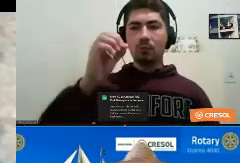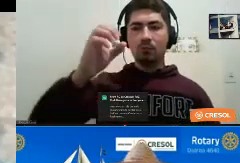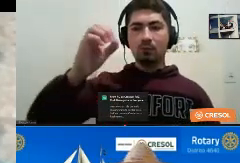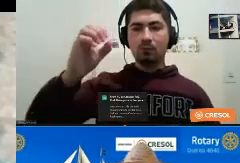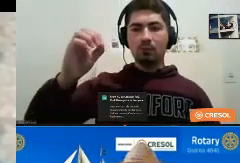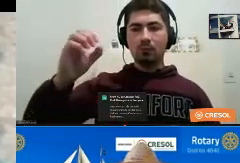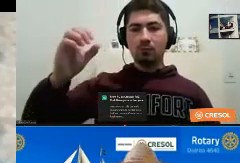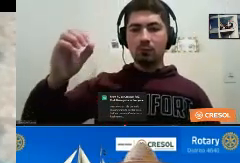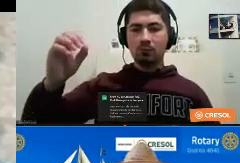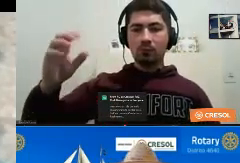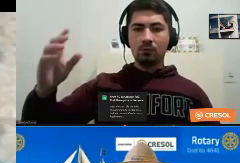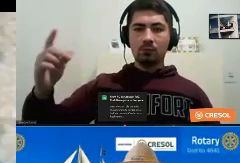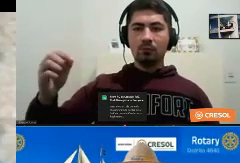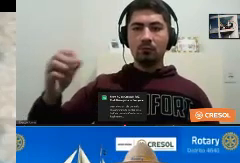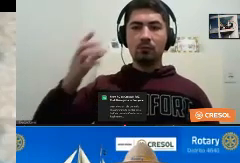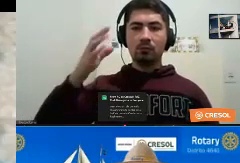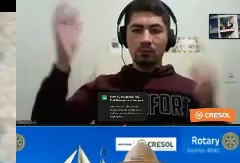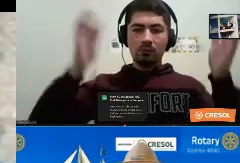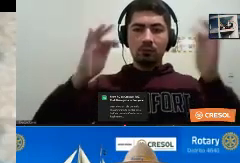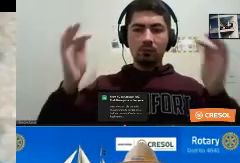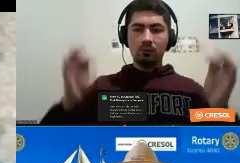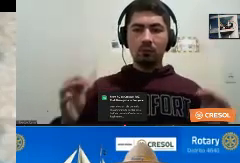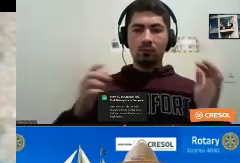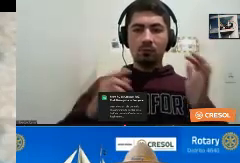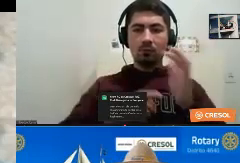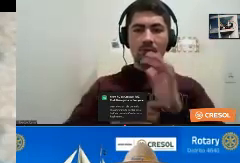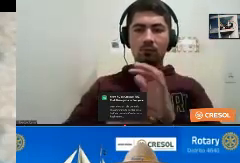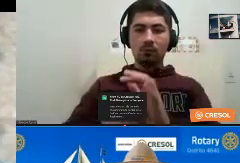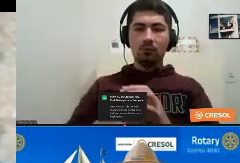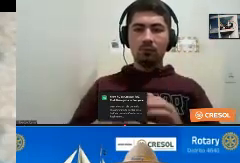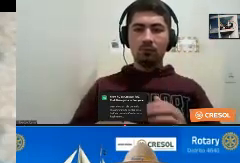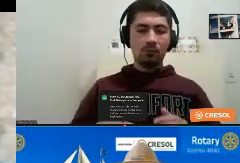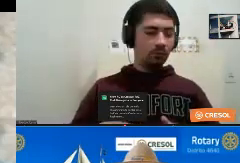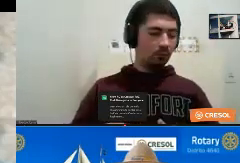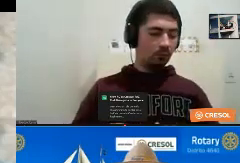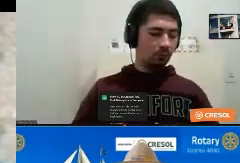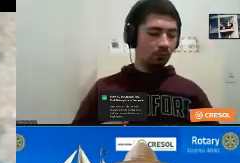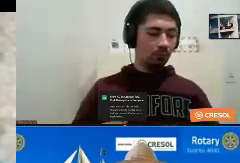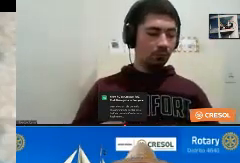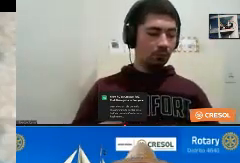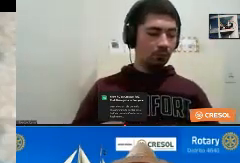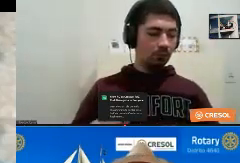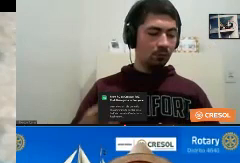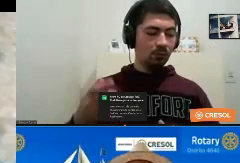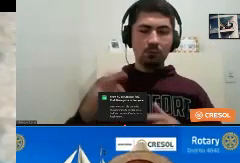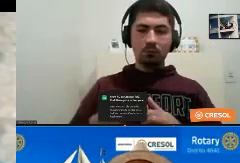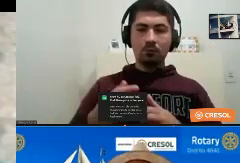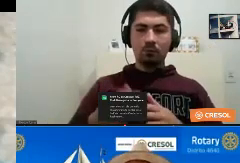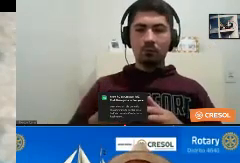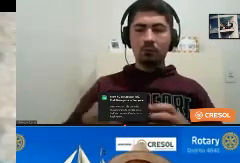Sou muito feliz de fazer isso. Sou muito feliz, porque quando eu dou dinheiro para a Fundação